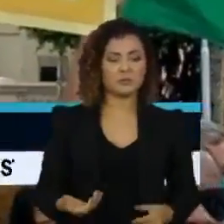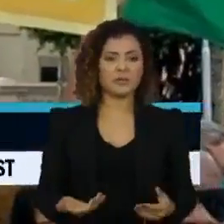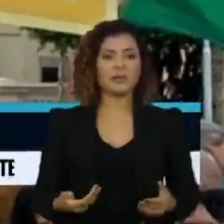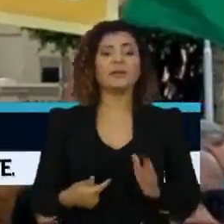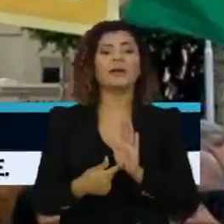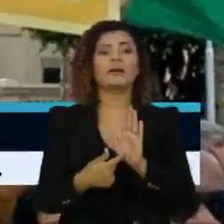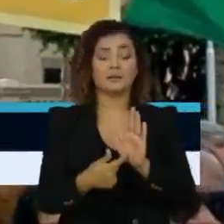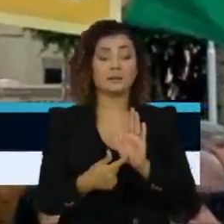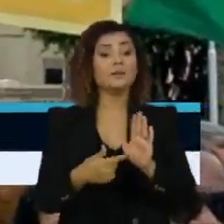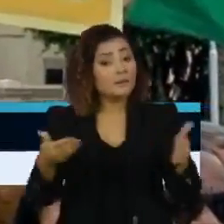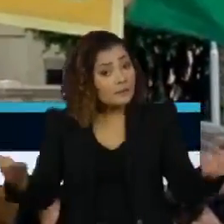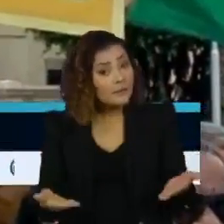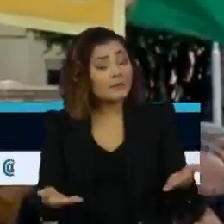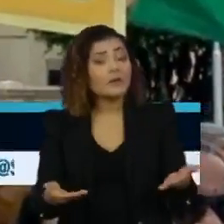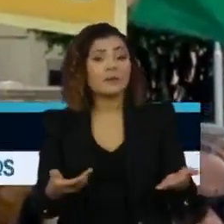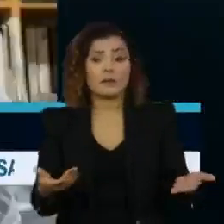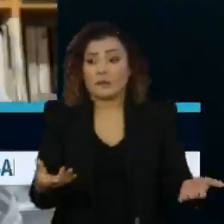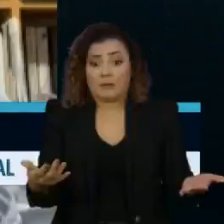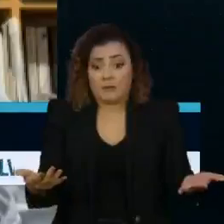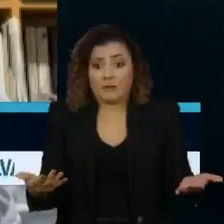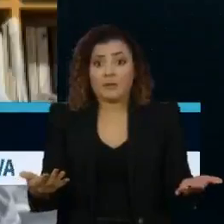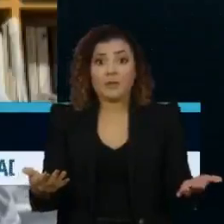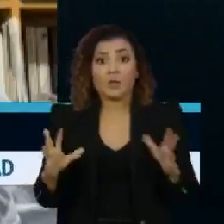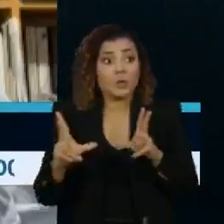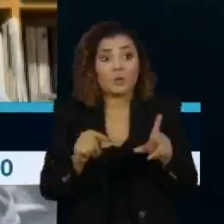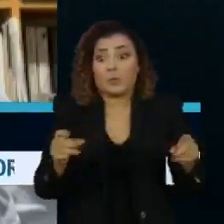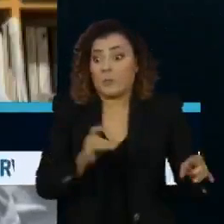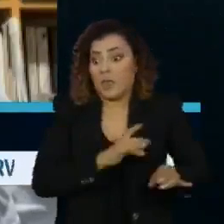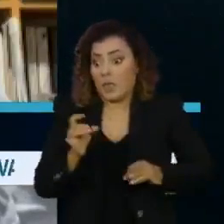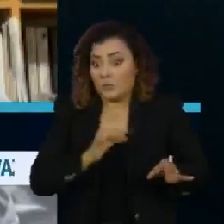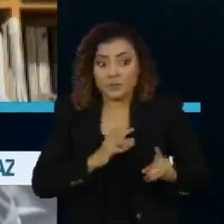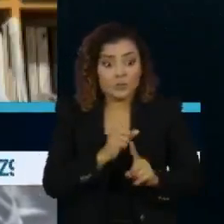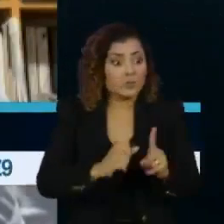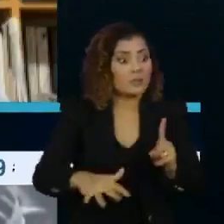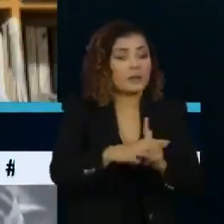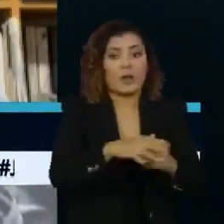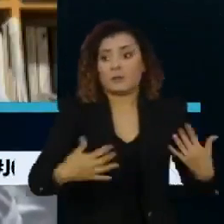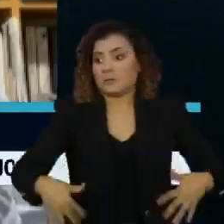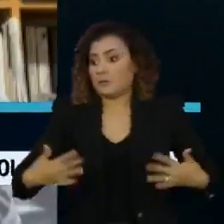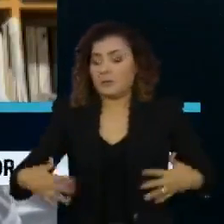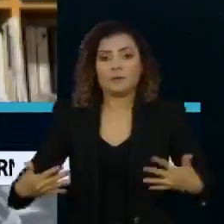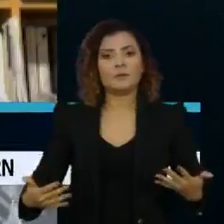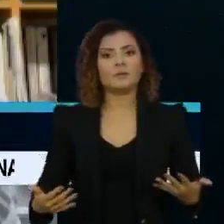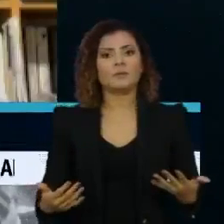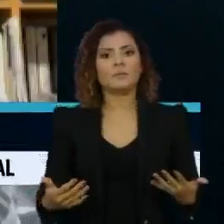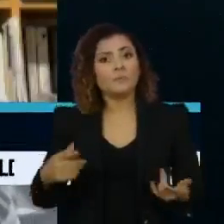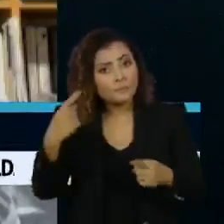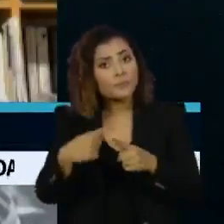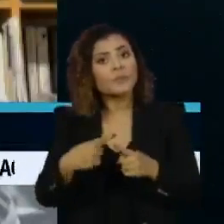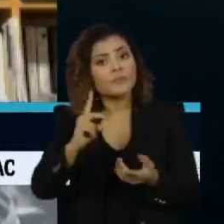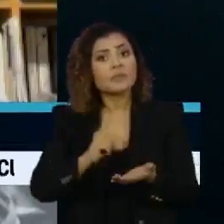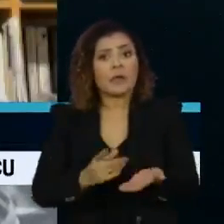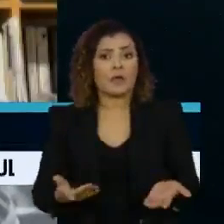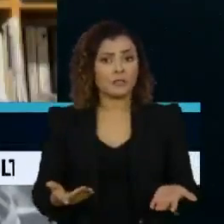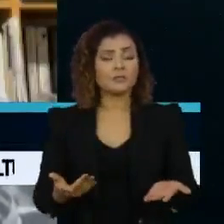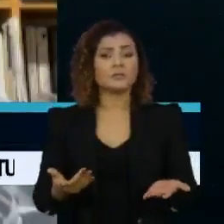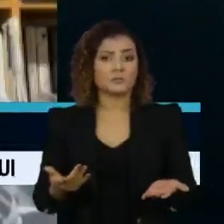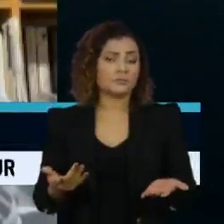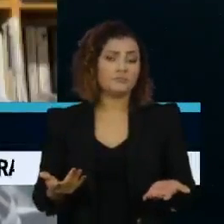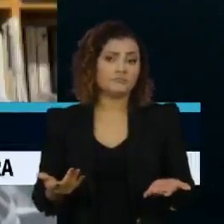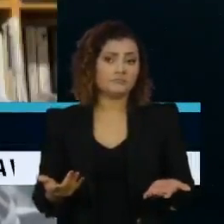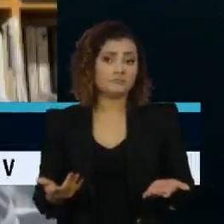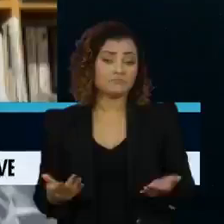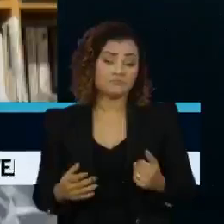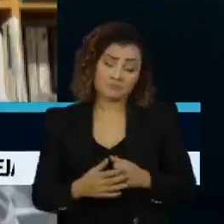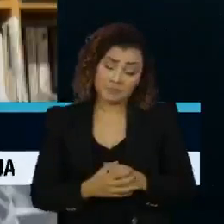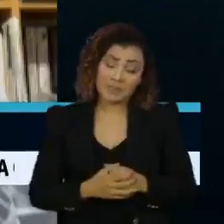país. O clima era de medo na sociedade. Quer dizer, aquela esperança fantasiosa